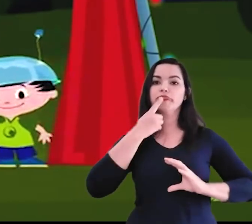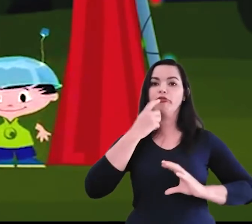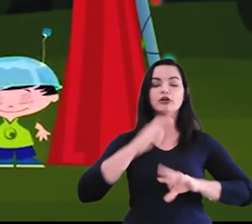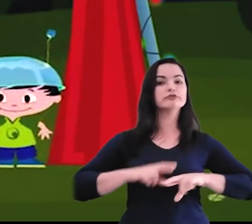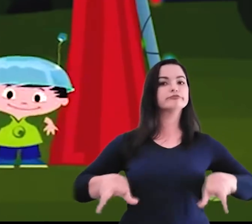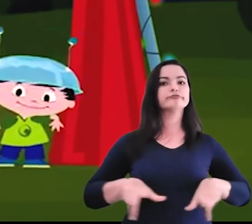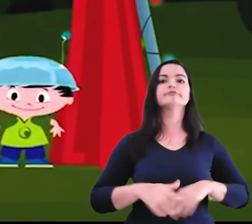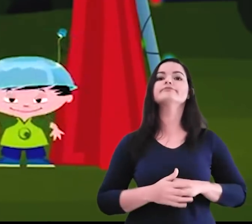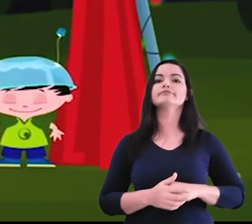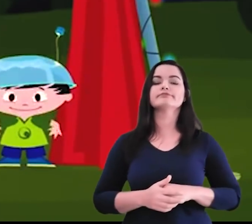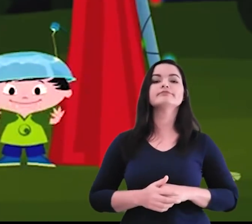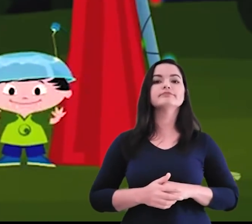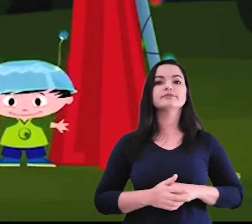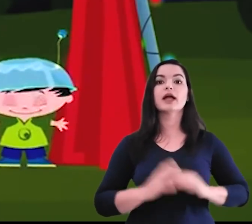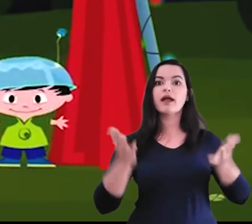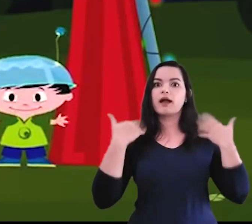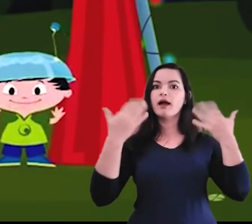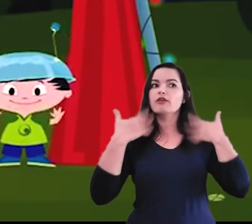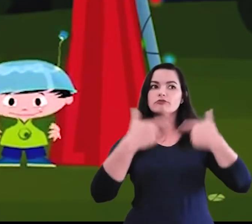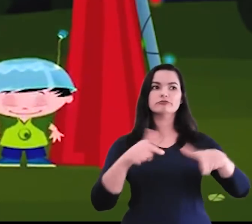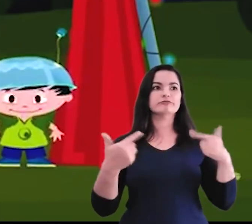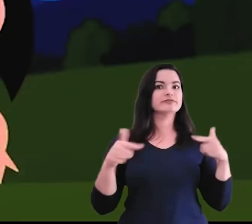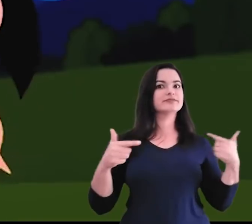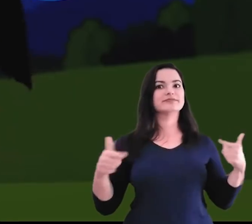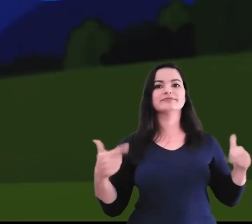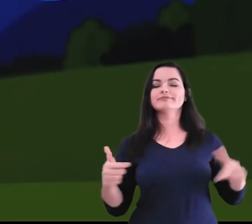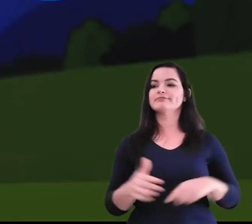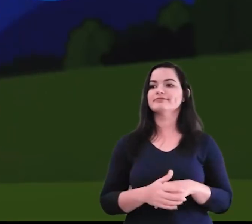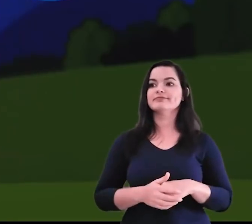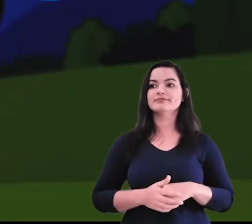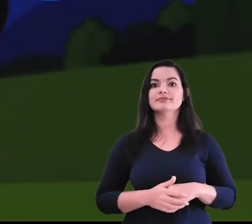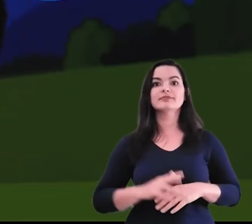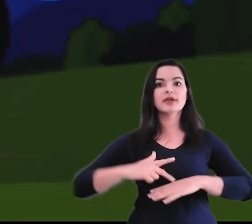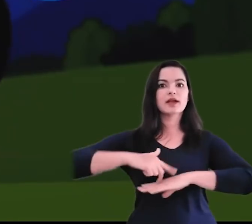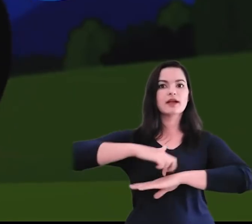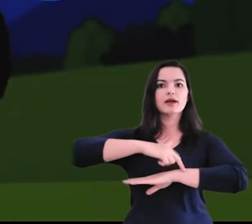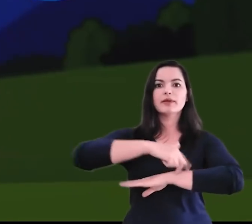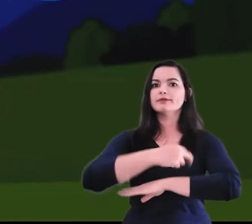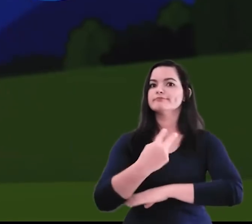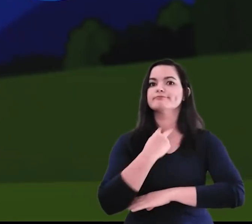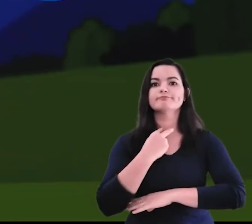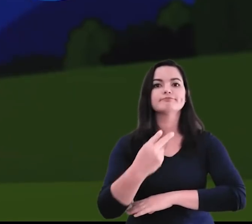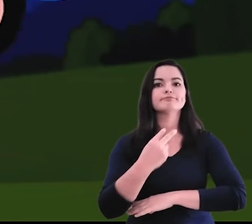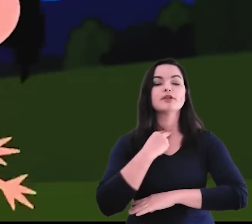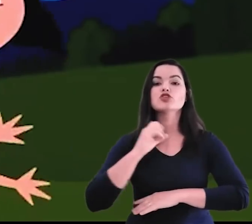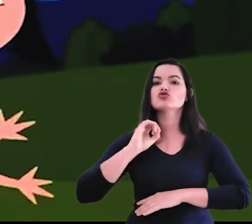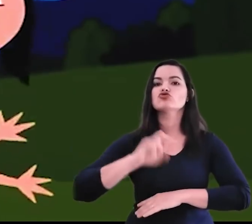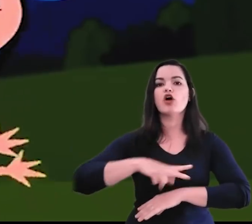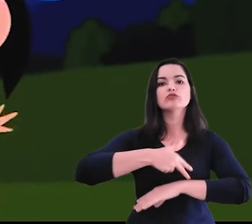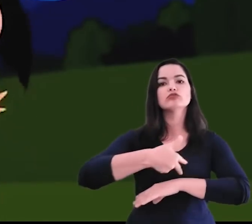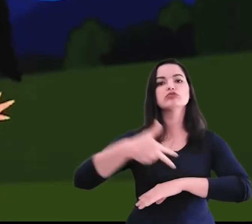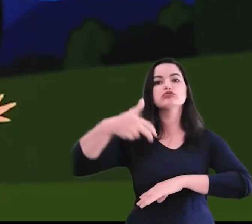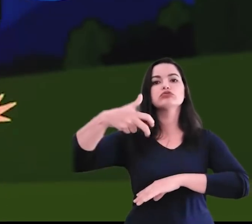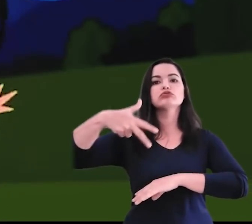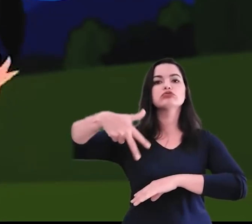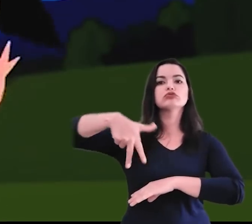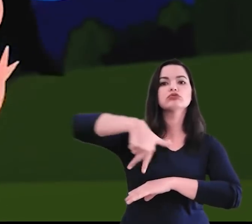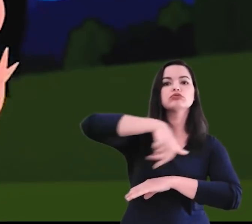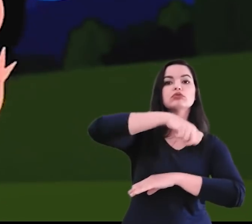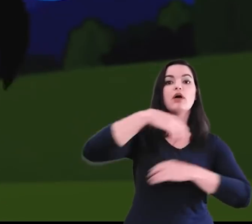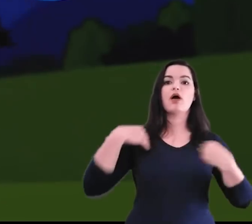Para começar, nada quente. Em vez de caminhar, flutuar. Esqueça qualquer